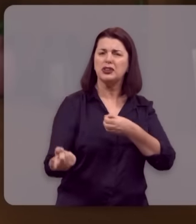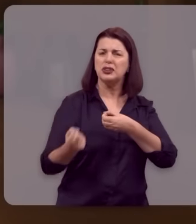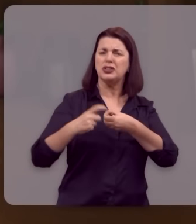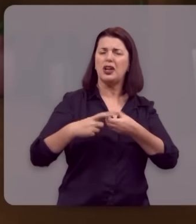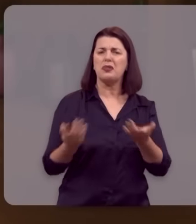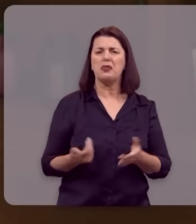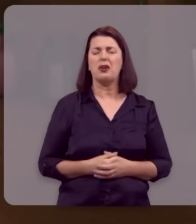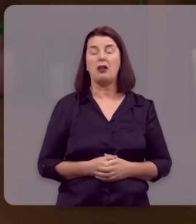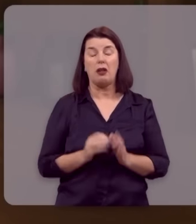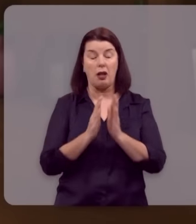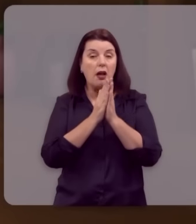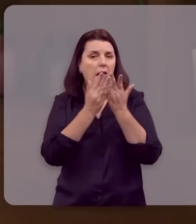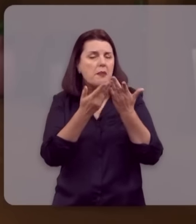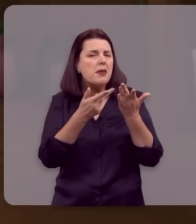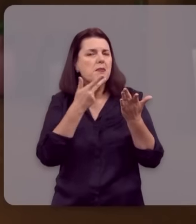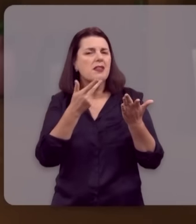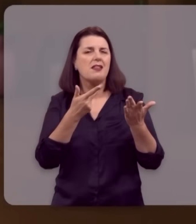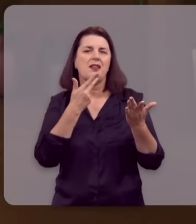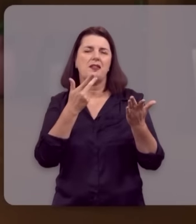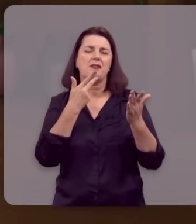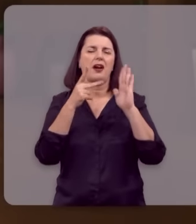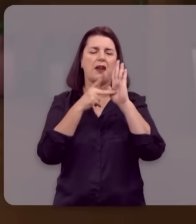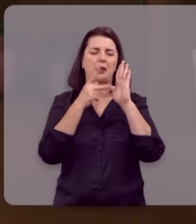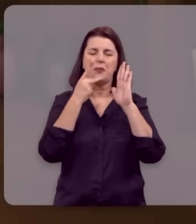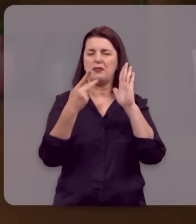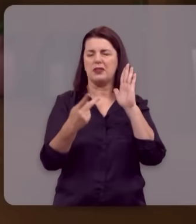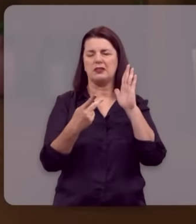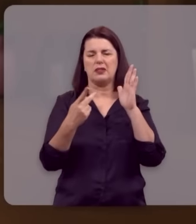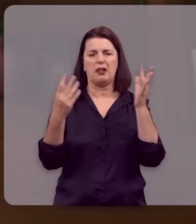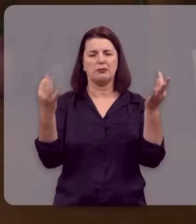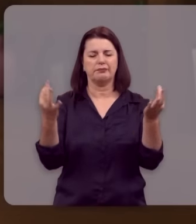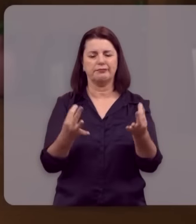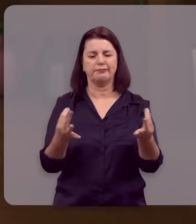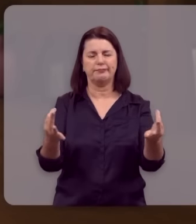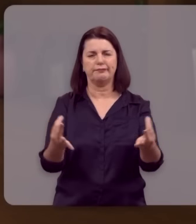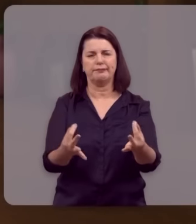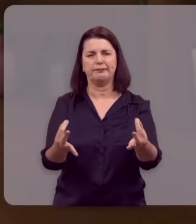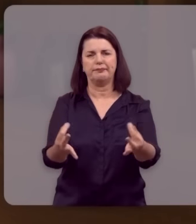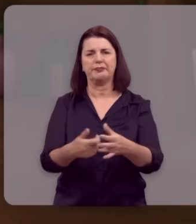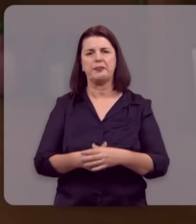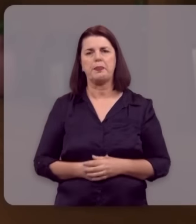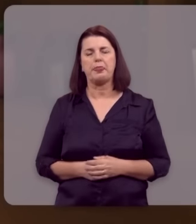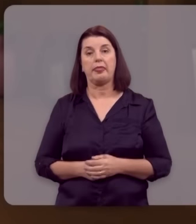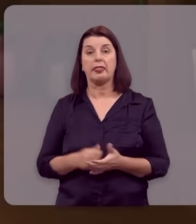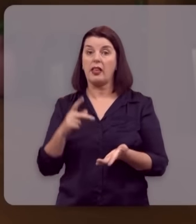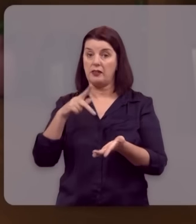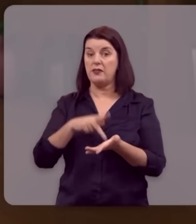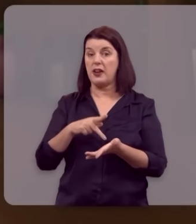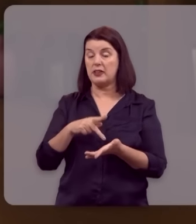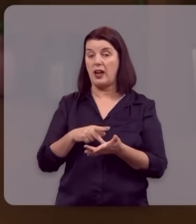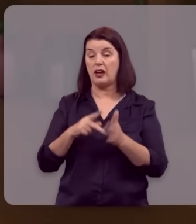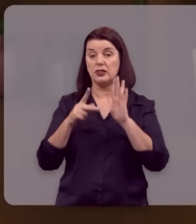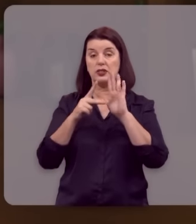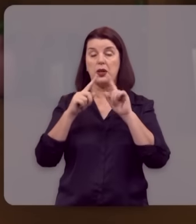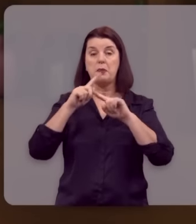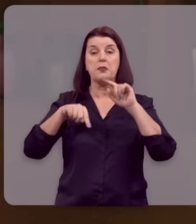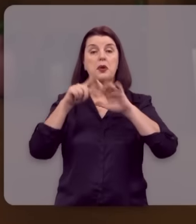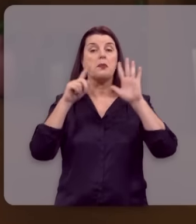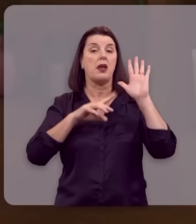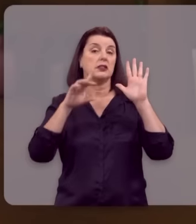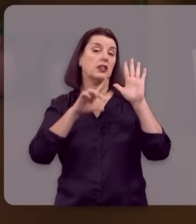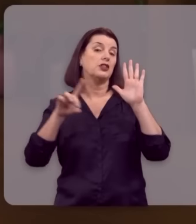E a Bíblia relata essas profecias com precisão. Na verdade, promessa de